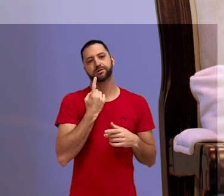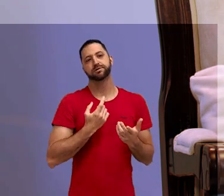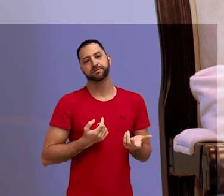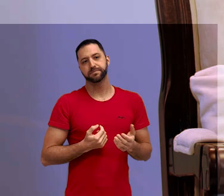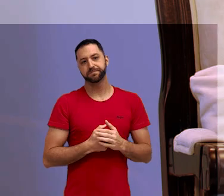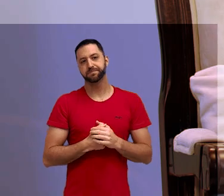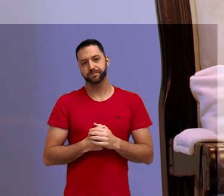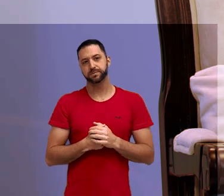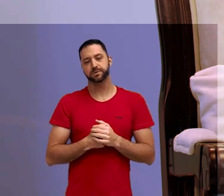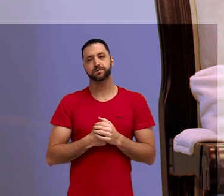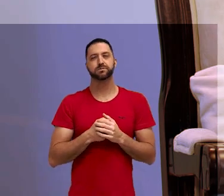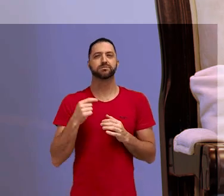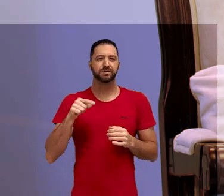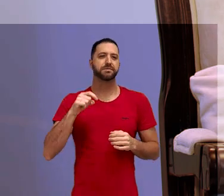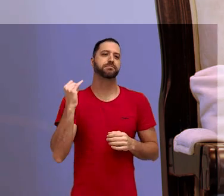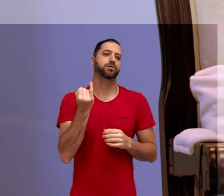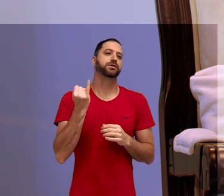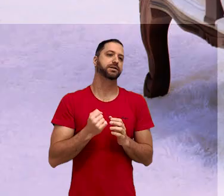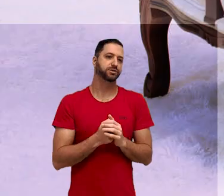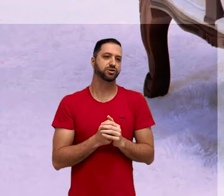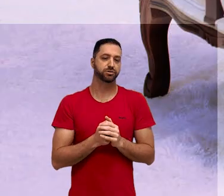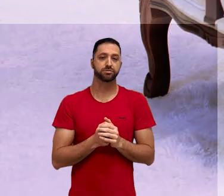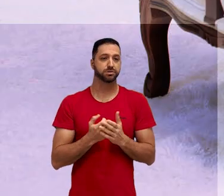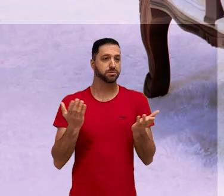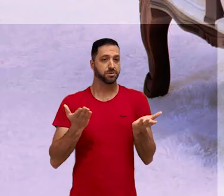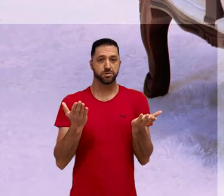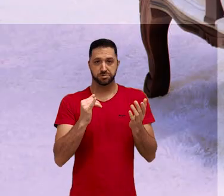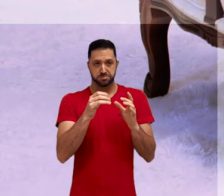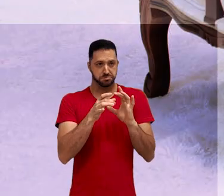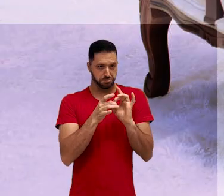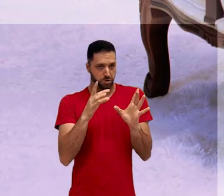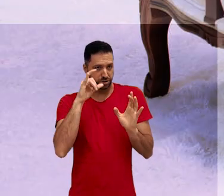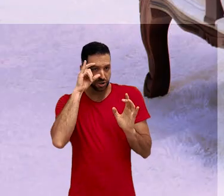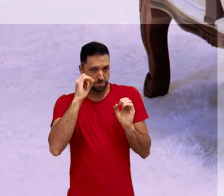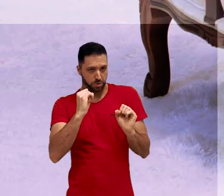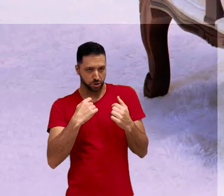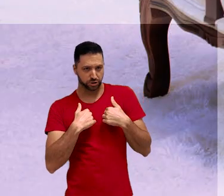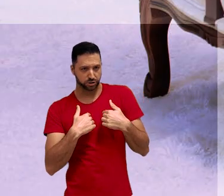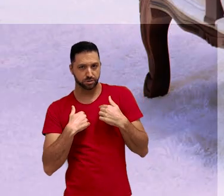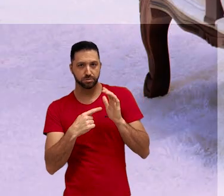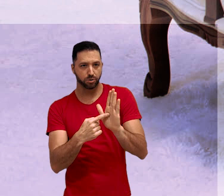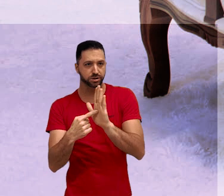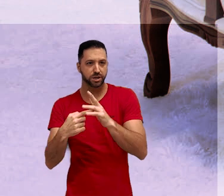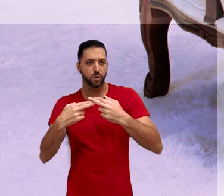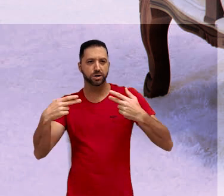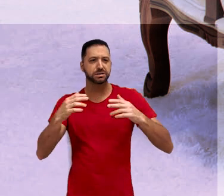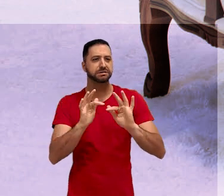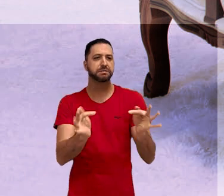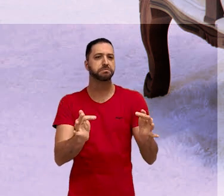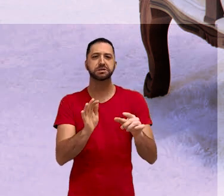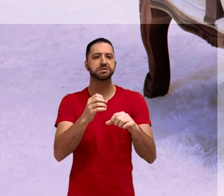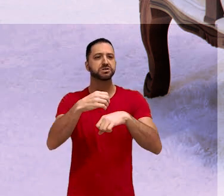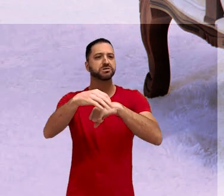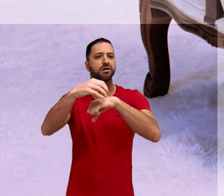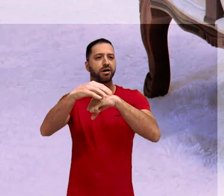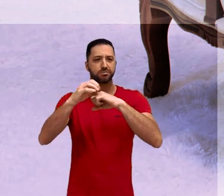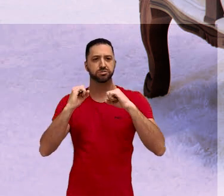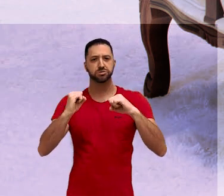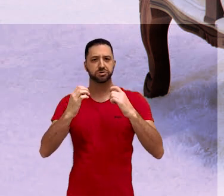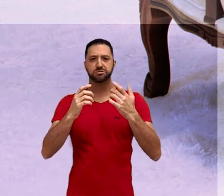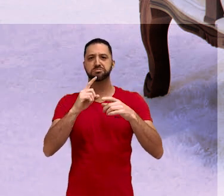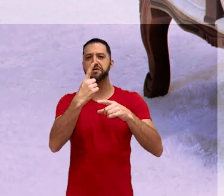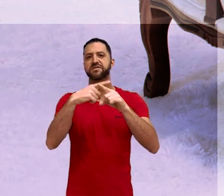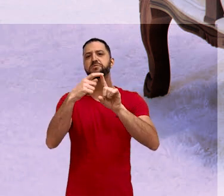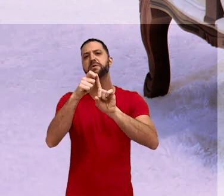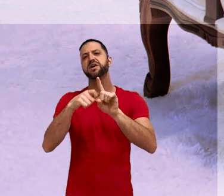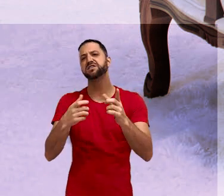seu autoexame. Então, eu considero que ele é importante. Então, eu vou até, se a Eunice me permitir, te mostrar coisas simples do dia a dia que você pode